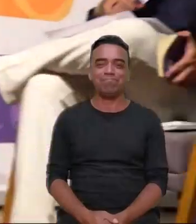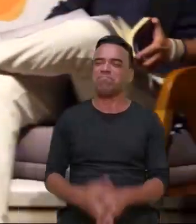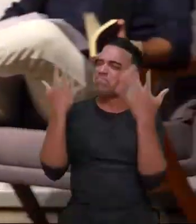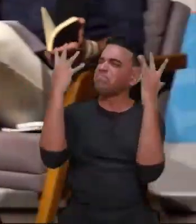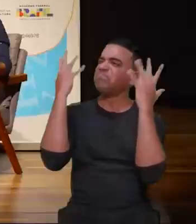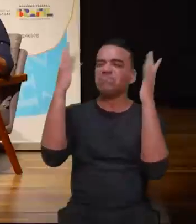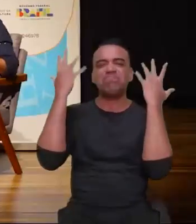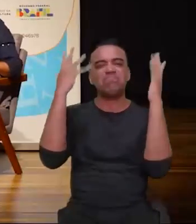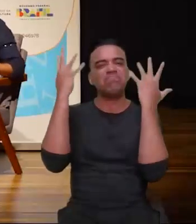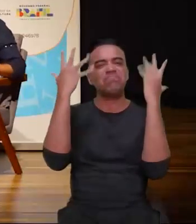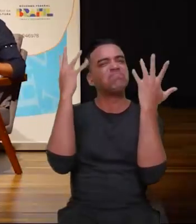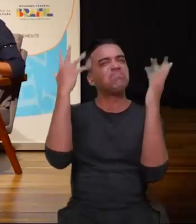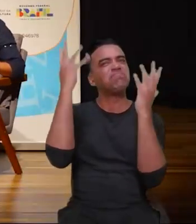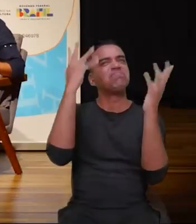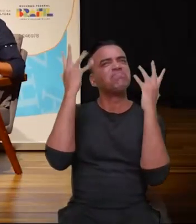Bravo.